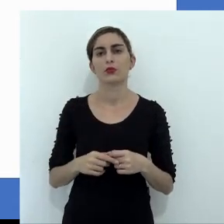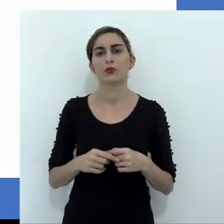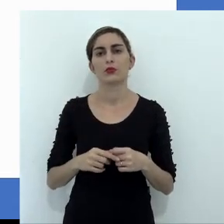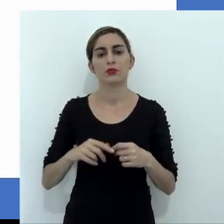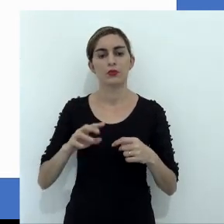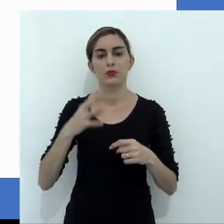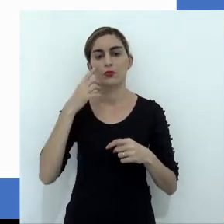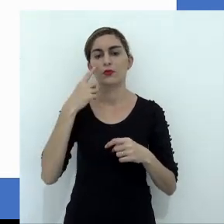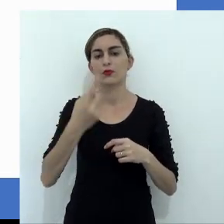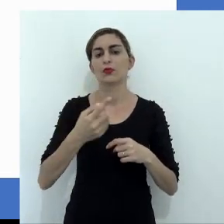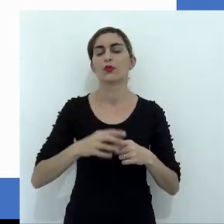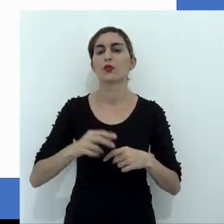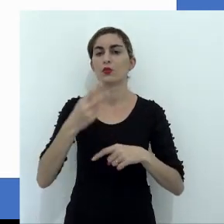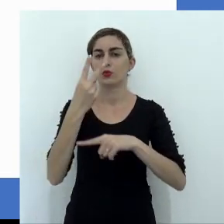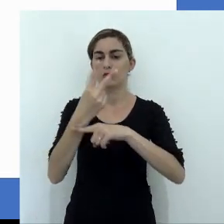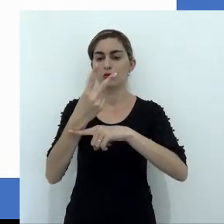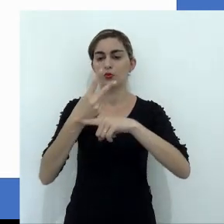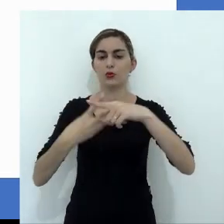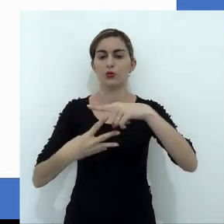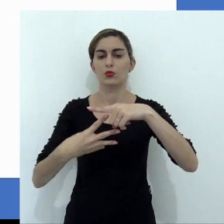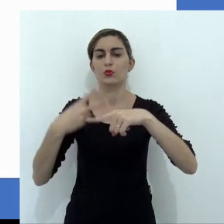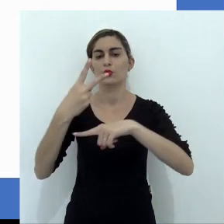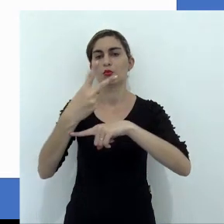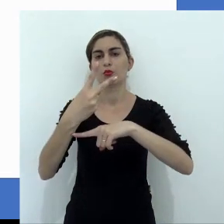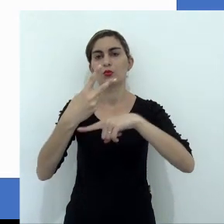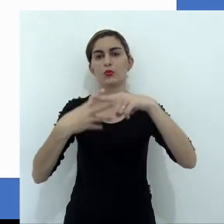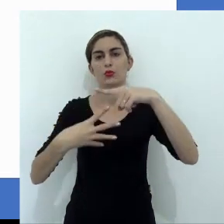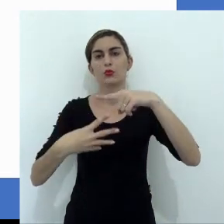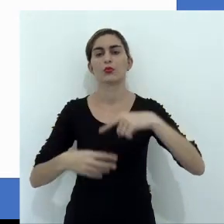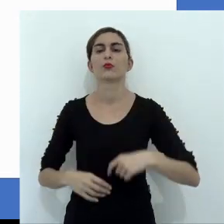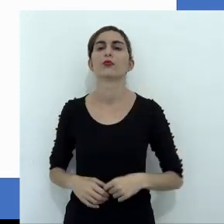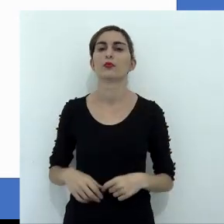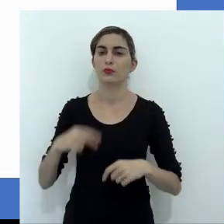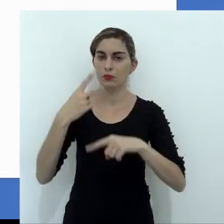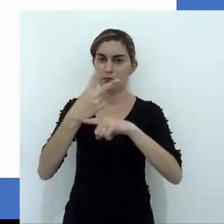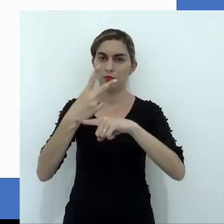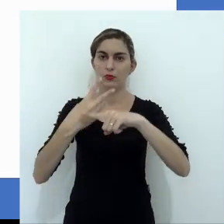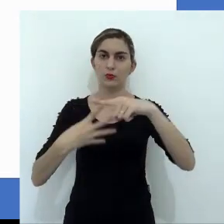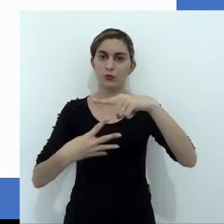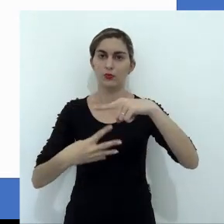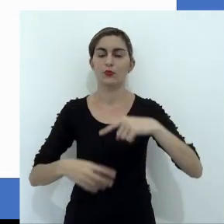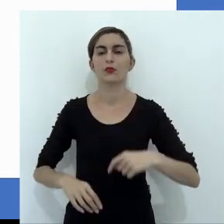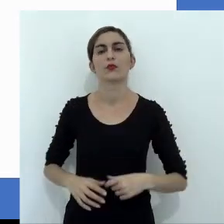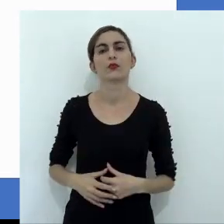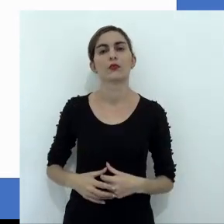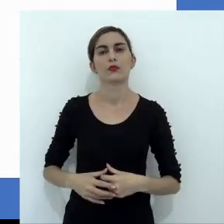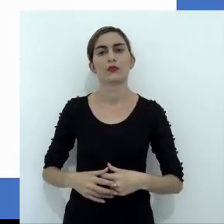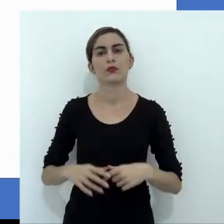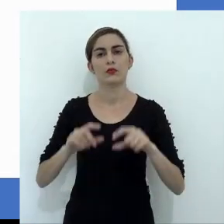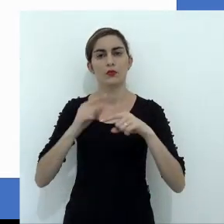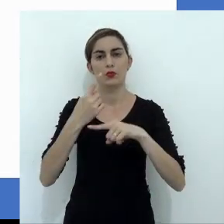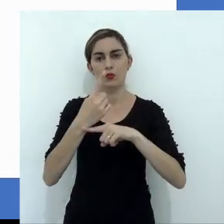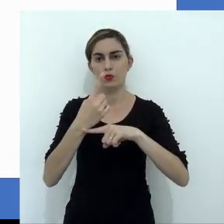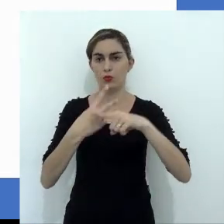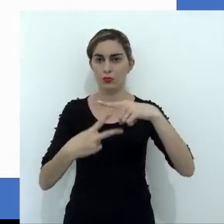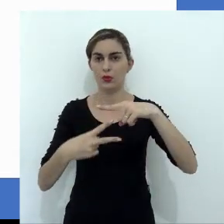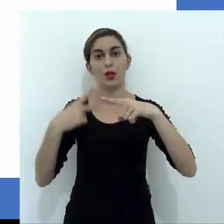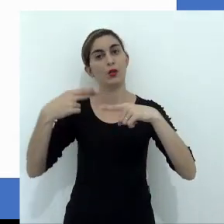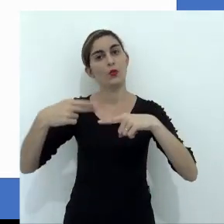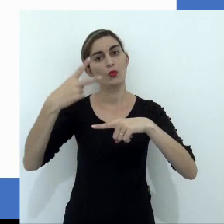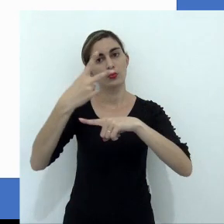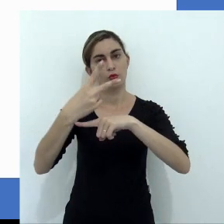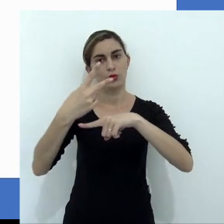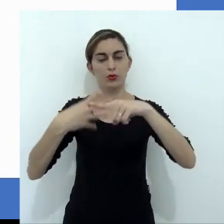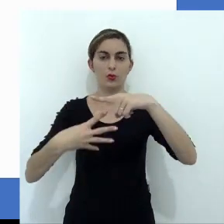é igual a 4. Com isso, a gente consegue chegar na fração equivalente 2/4, ou seja, a fração 1/2 é